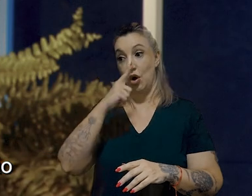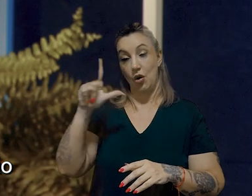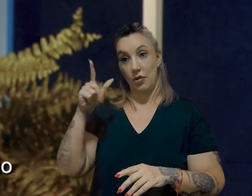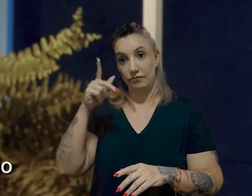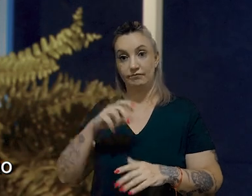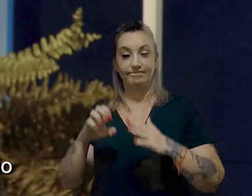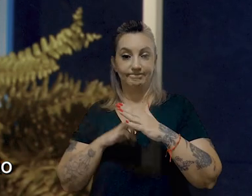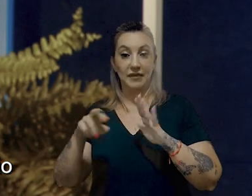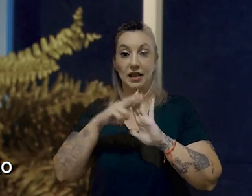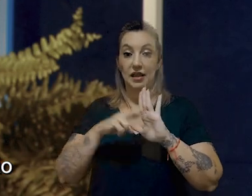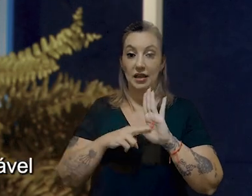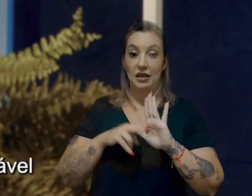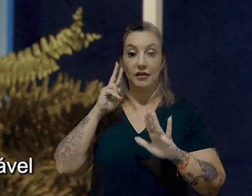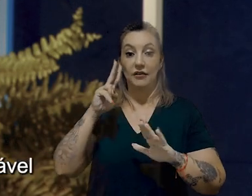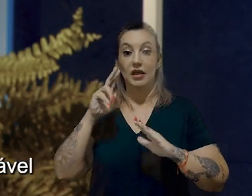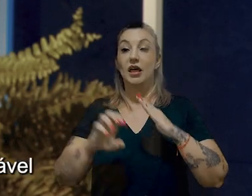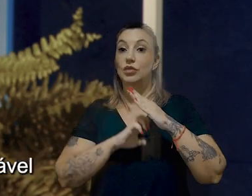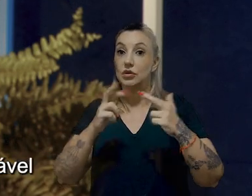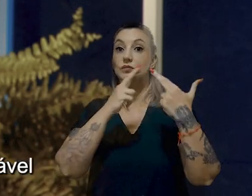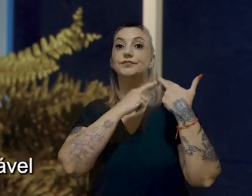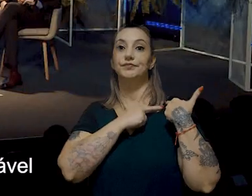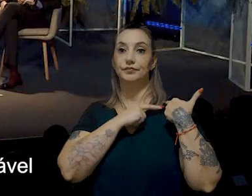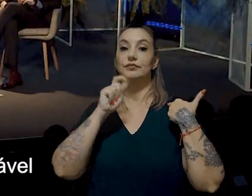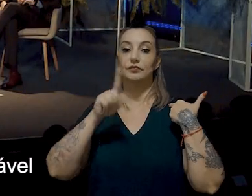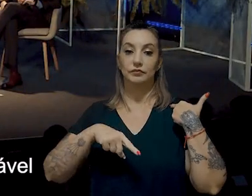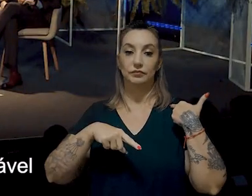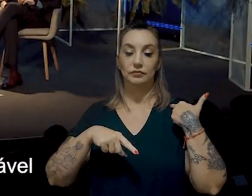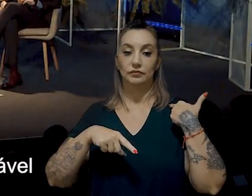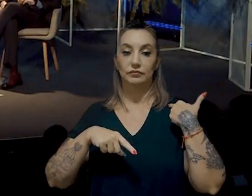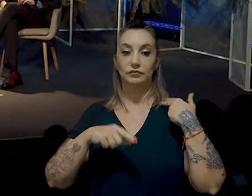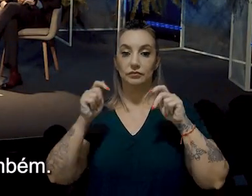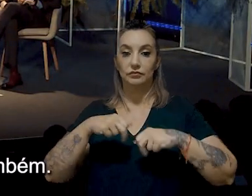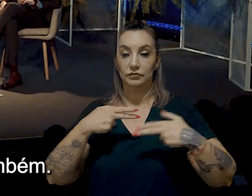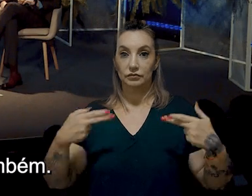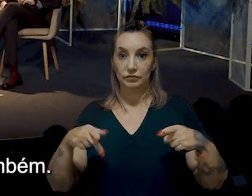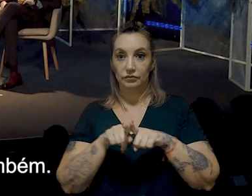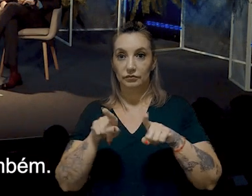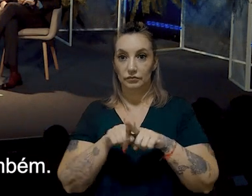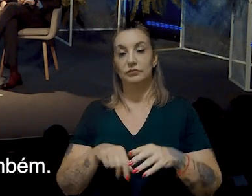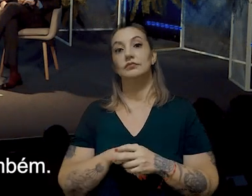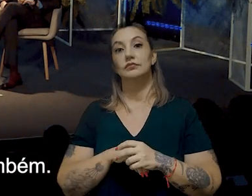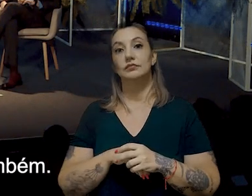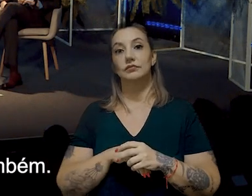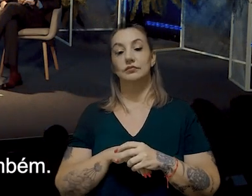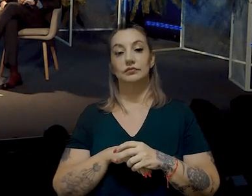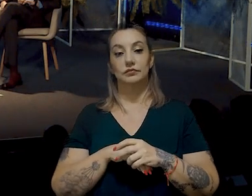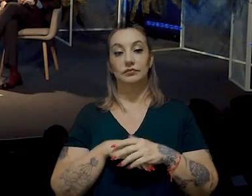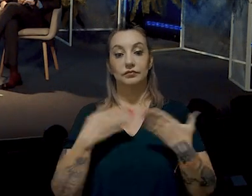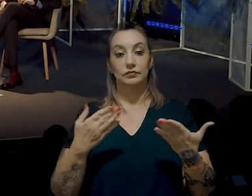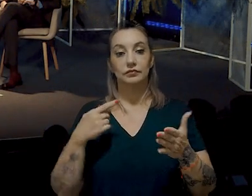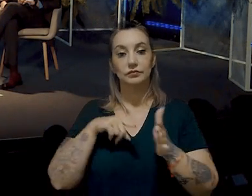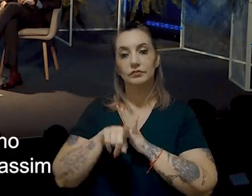terceiros e a regulamentação ela prevê que a indústria é responsável por por pelas condições dos fornecedores também